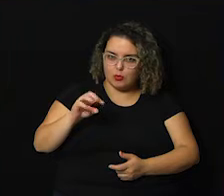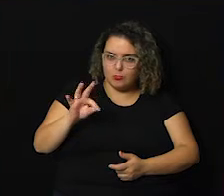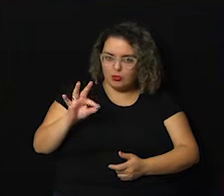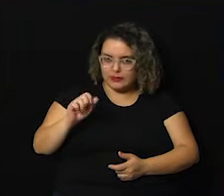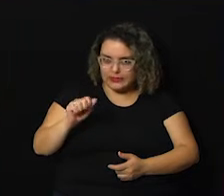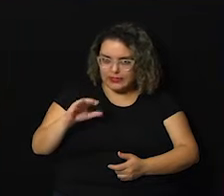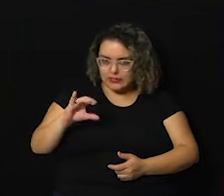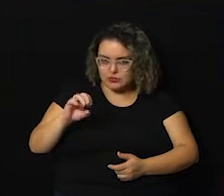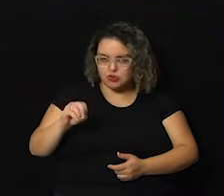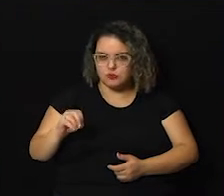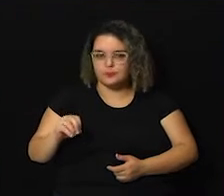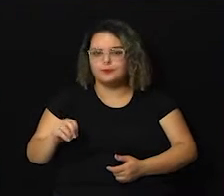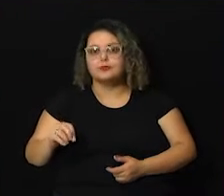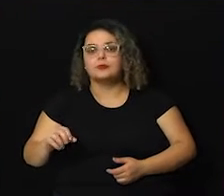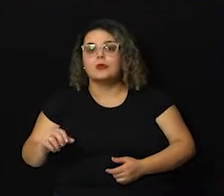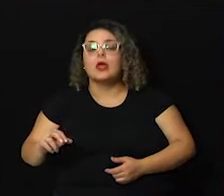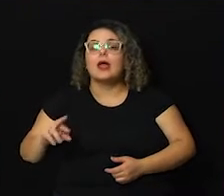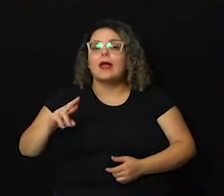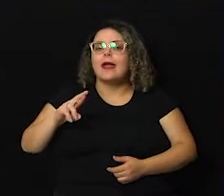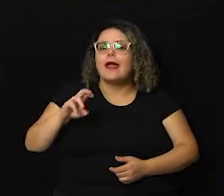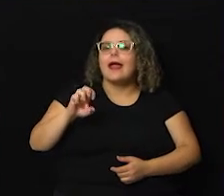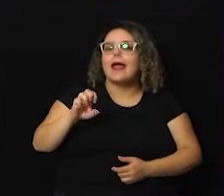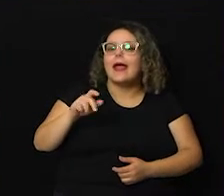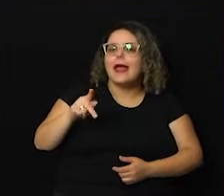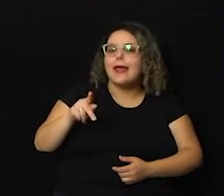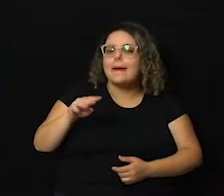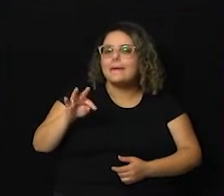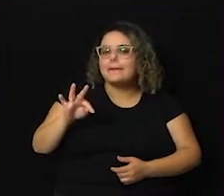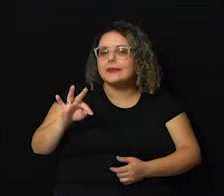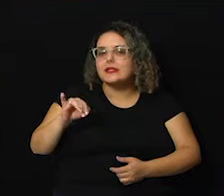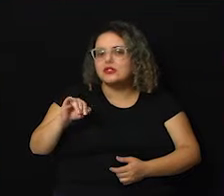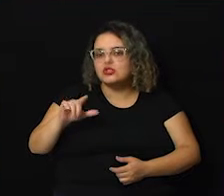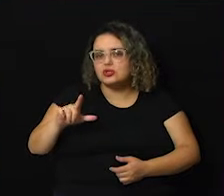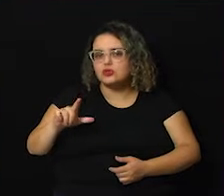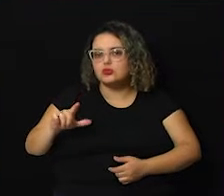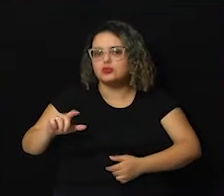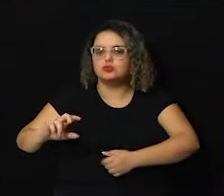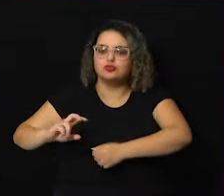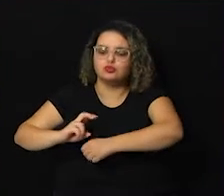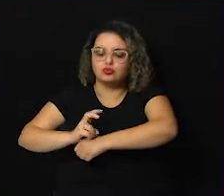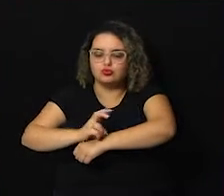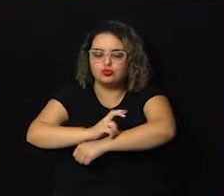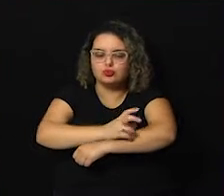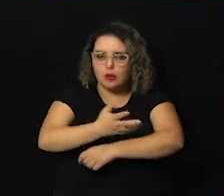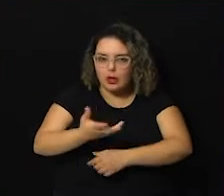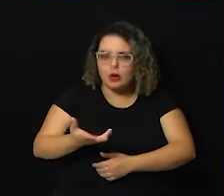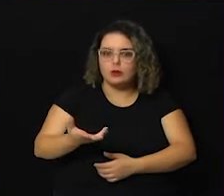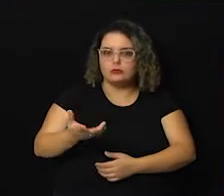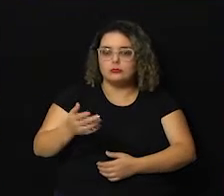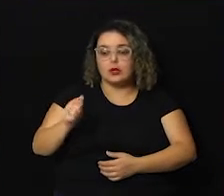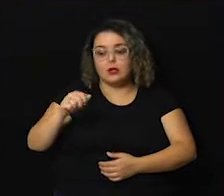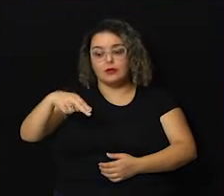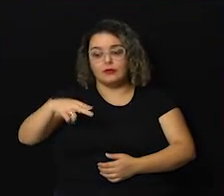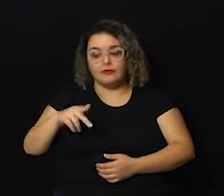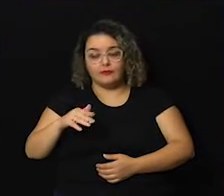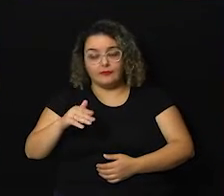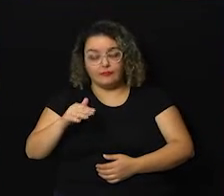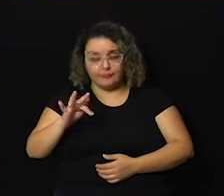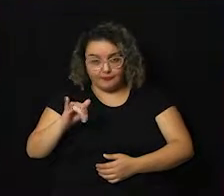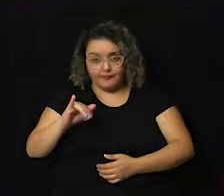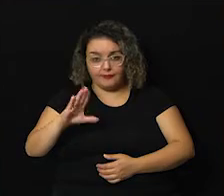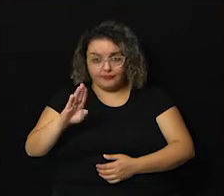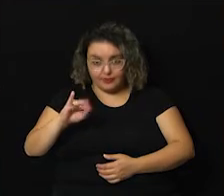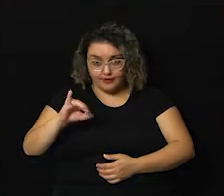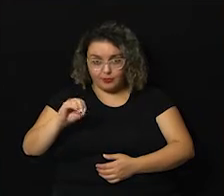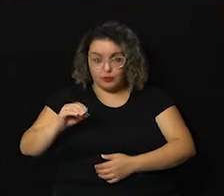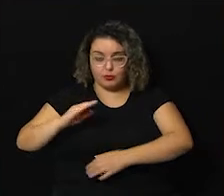répteis, anfíbios, né, que têm uma vida mais próxima da água, mas não tão longe dela, você percebe